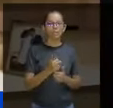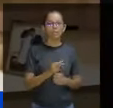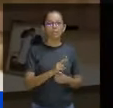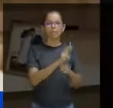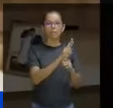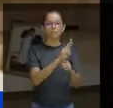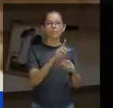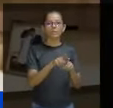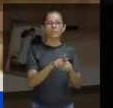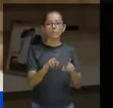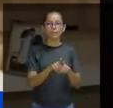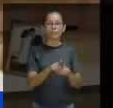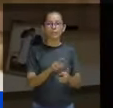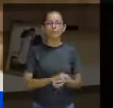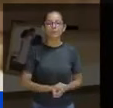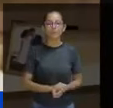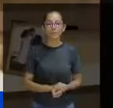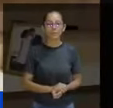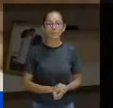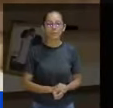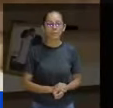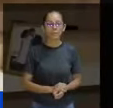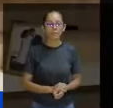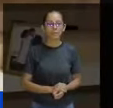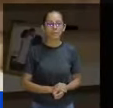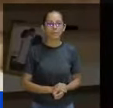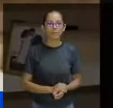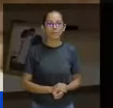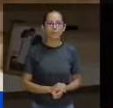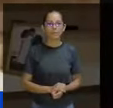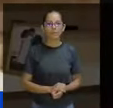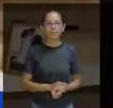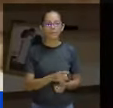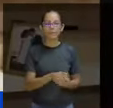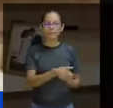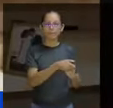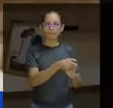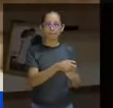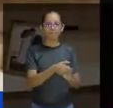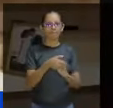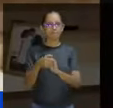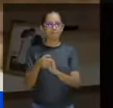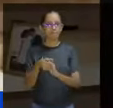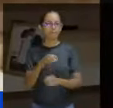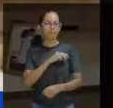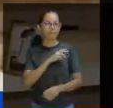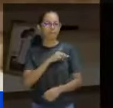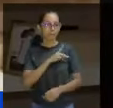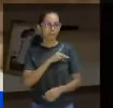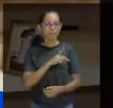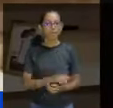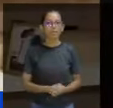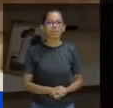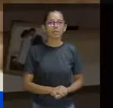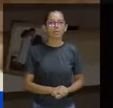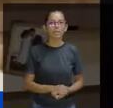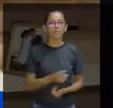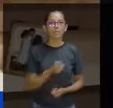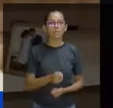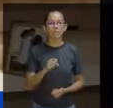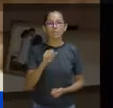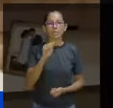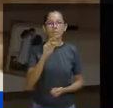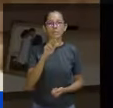Foco no advogado Eduardo Rodrigues. O advogado é branco, de cabelos castanhos escuros, curto, cortíssimos laterais, usa óculos